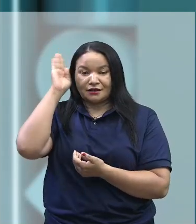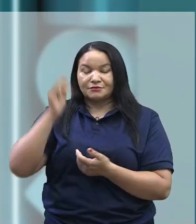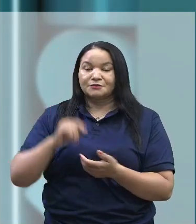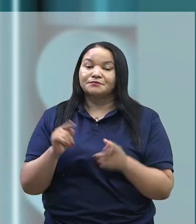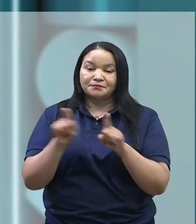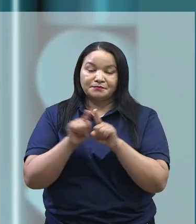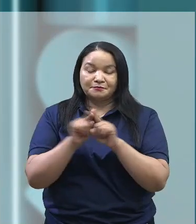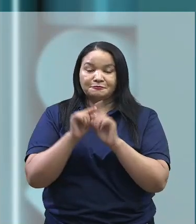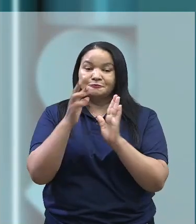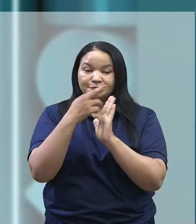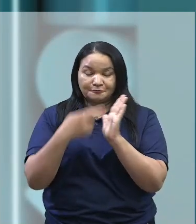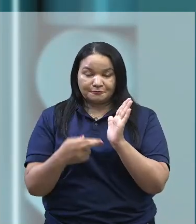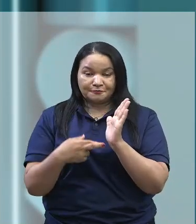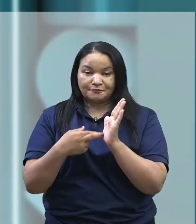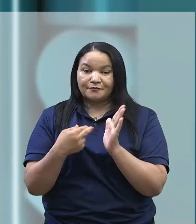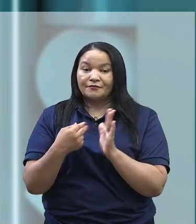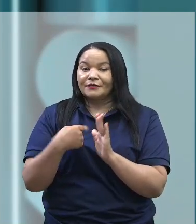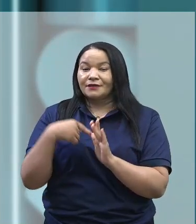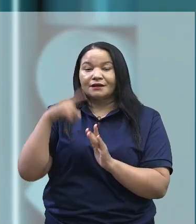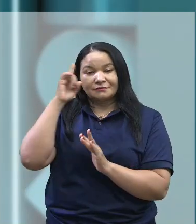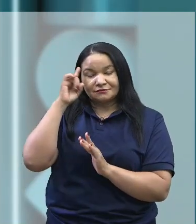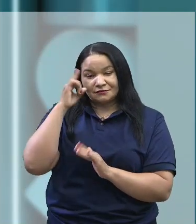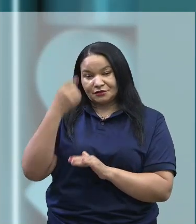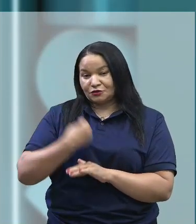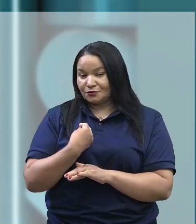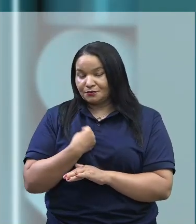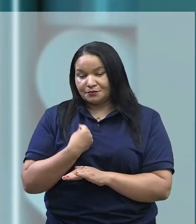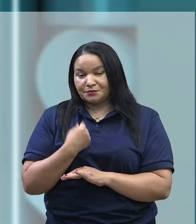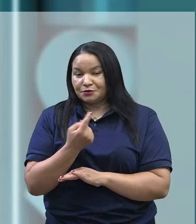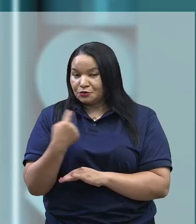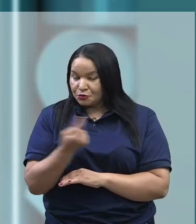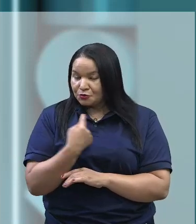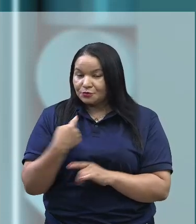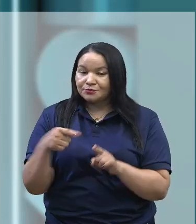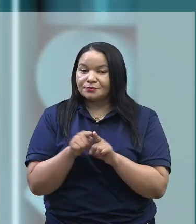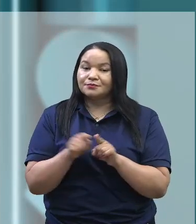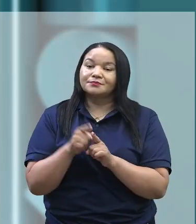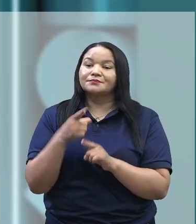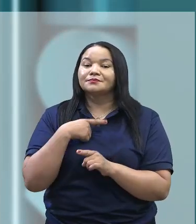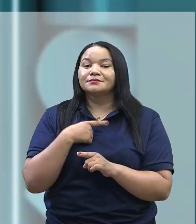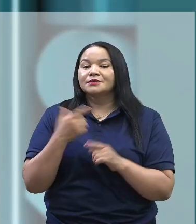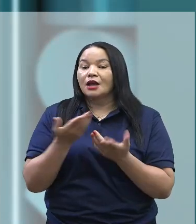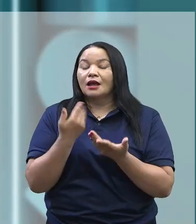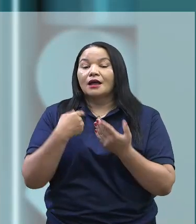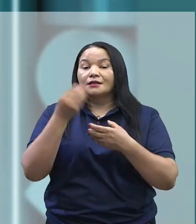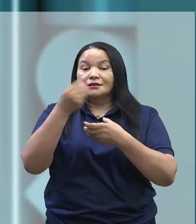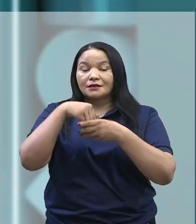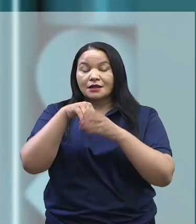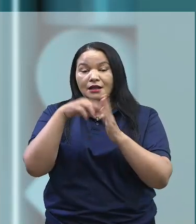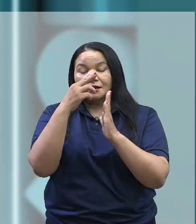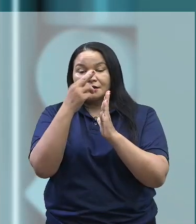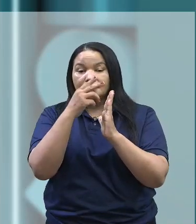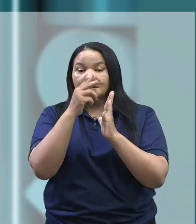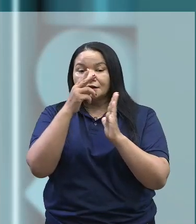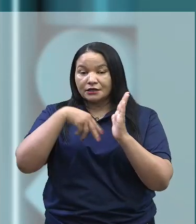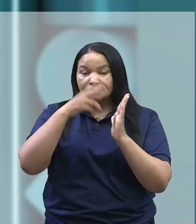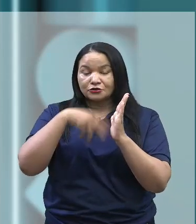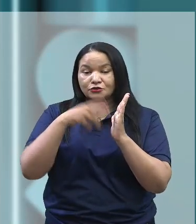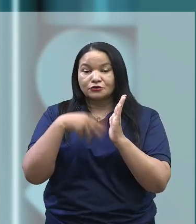cotidiano, mas presente em leitura com